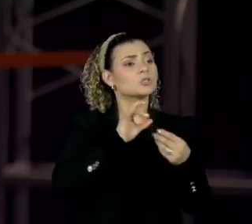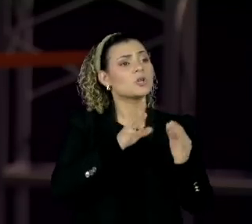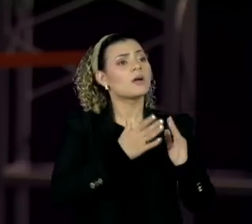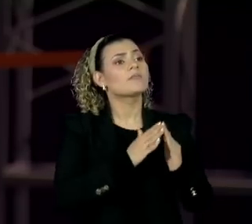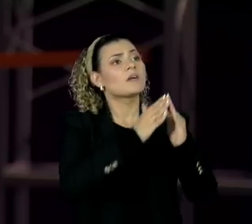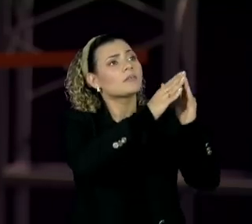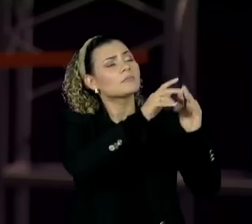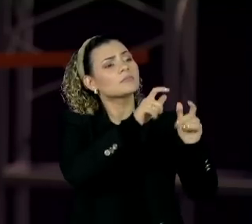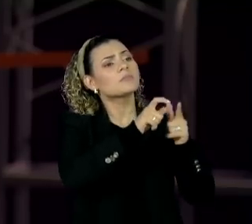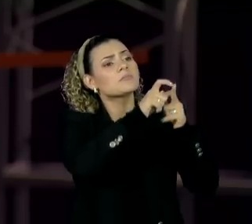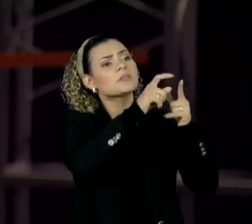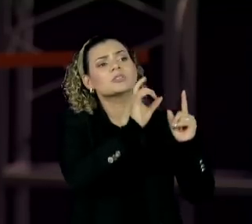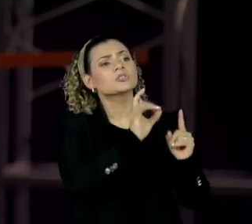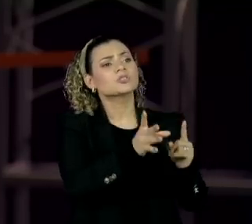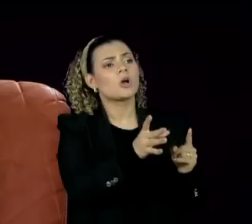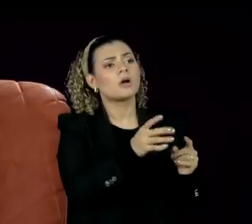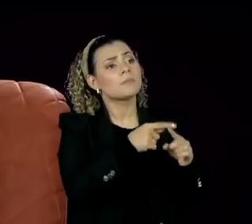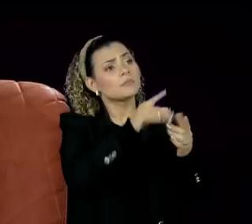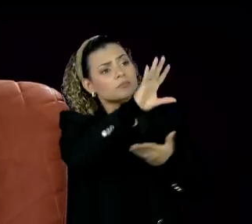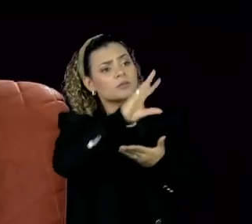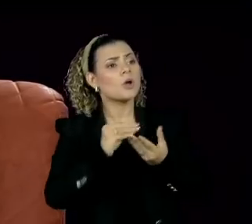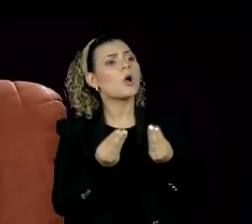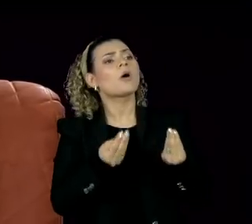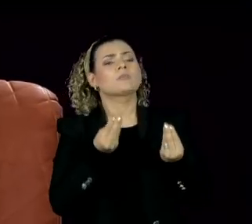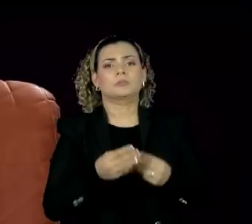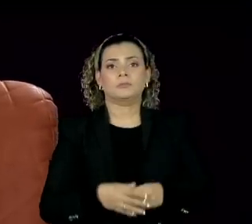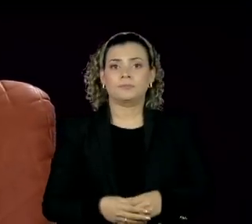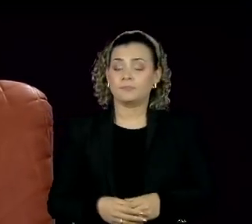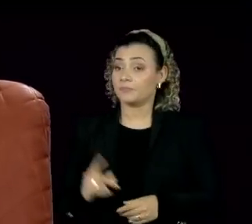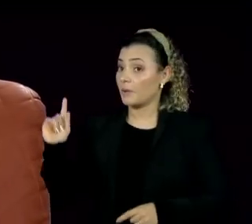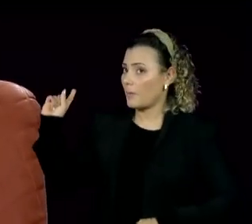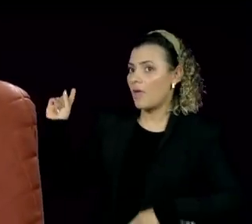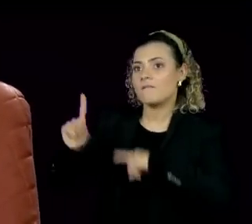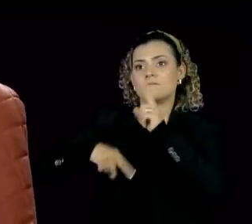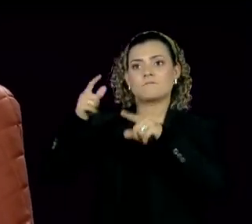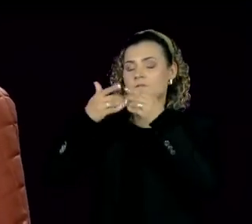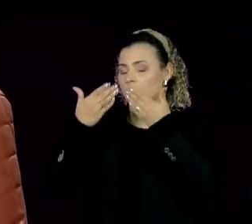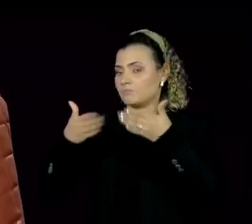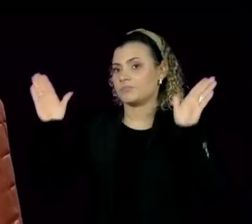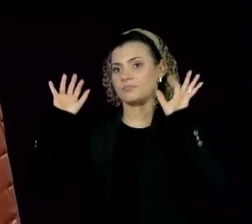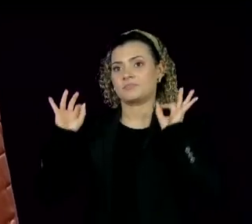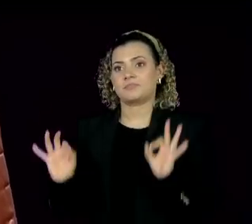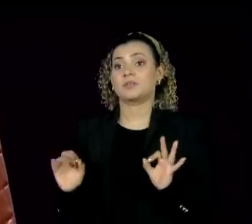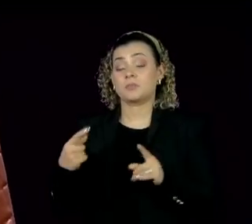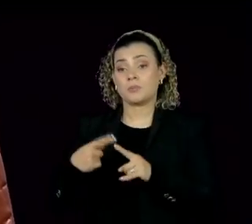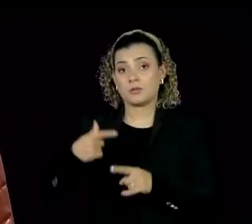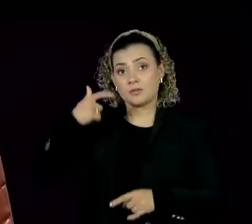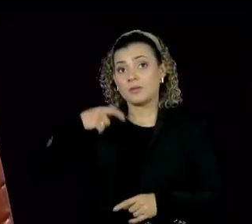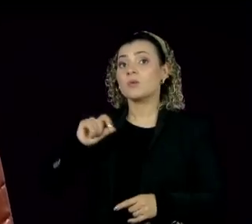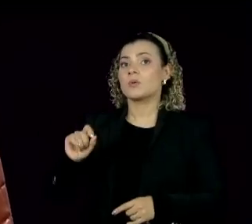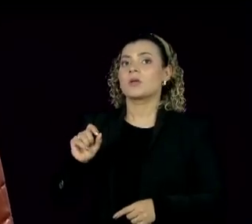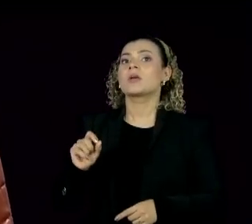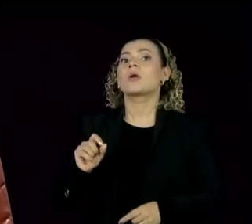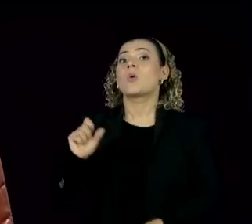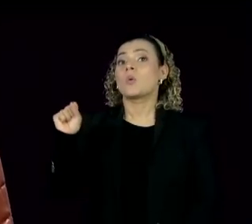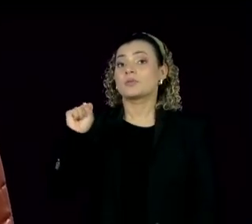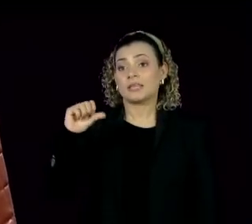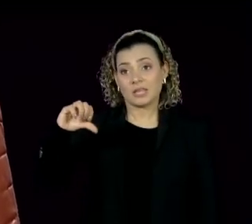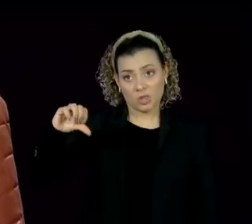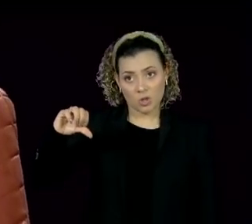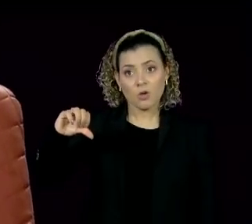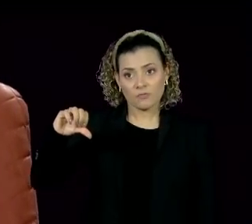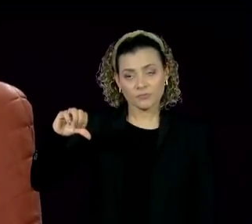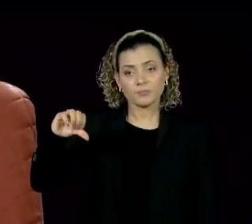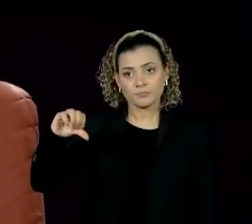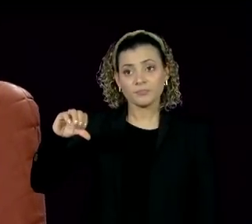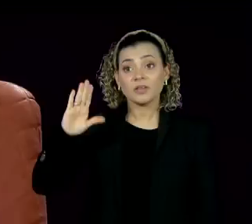para a periferia da cidade? Para mim foi uma revolução. Porque era 89, eu estava